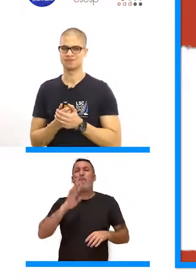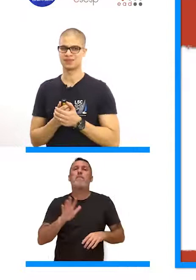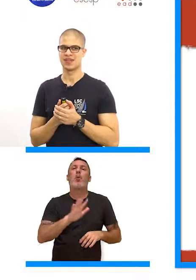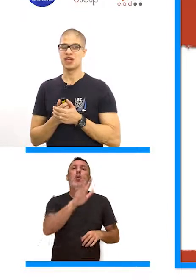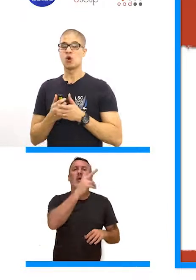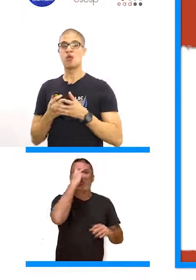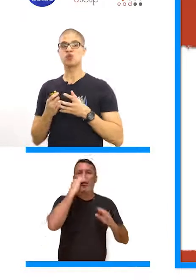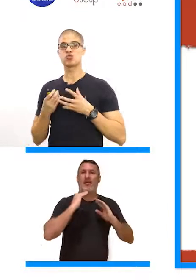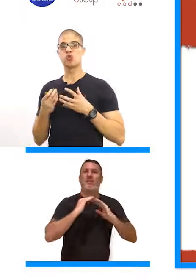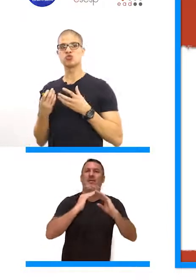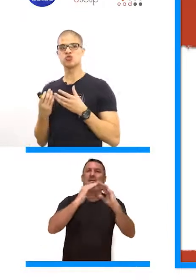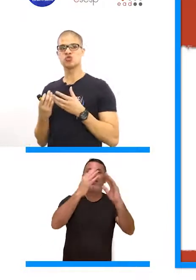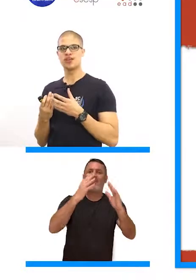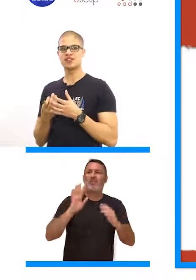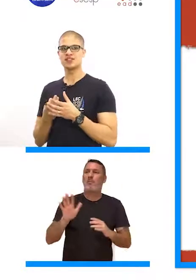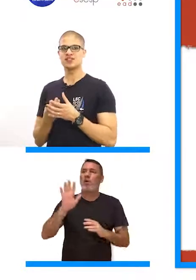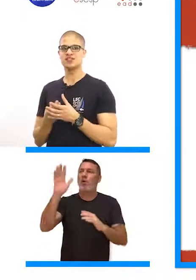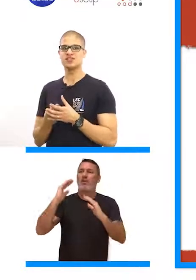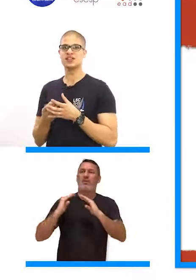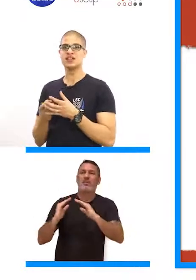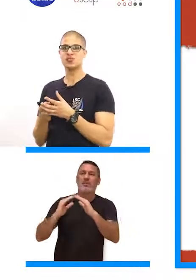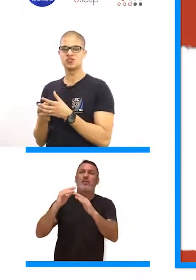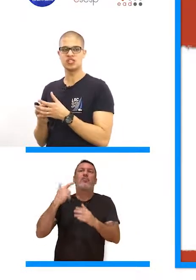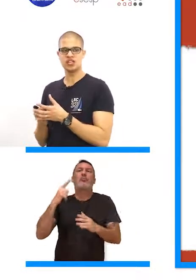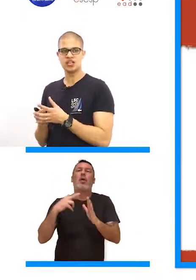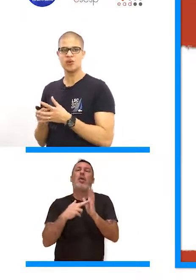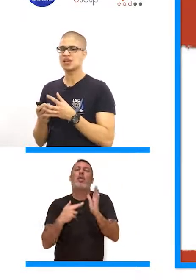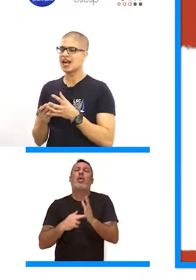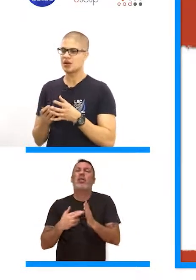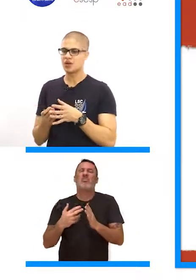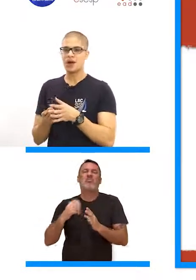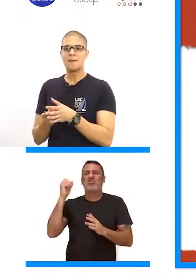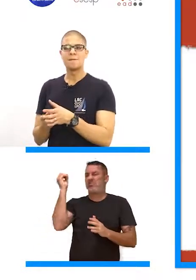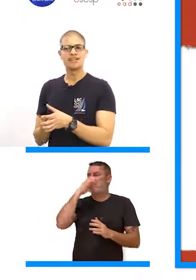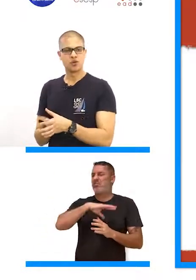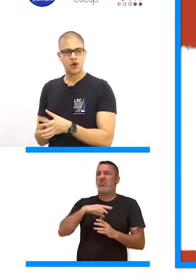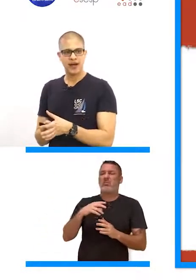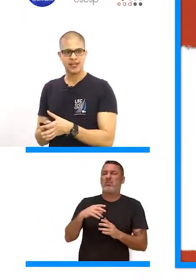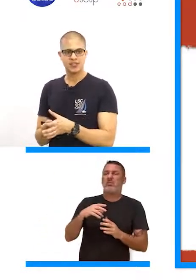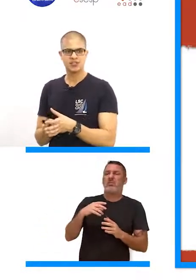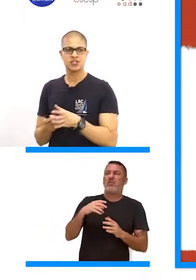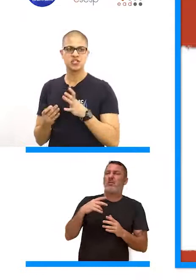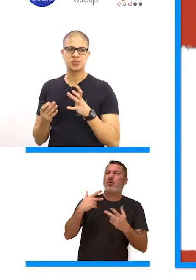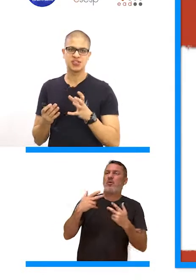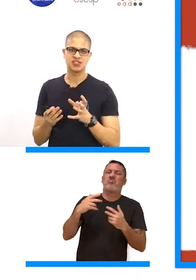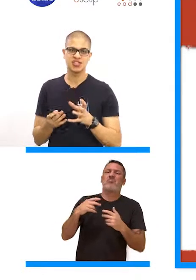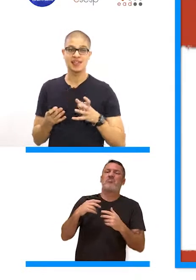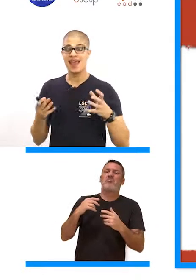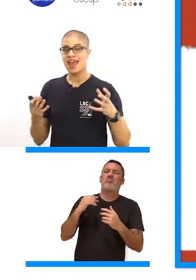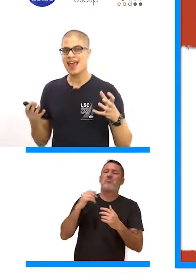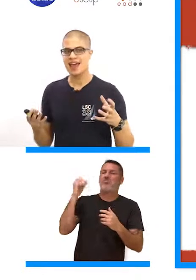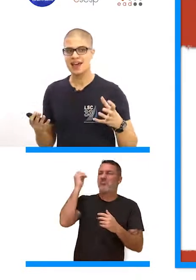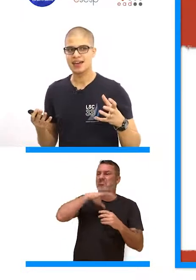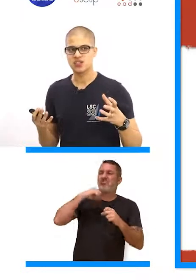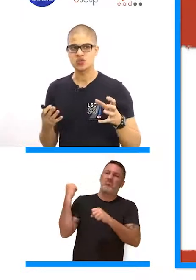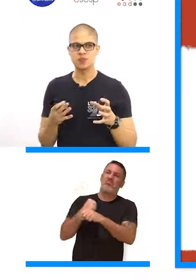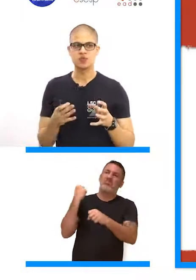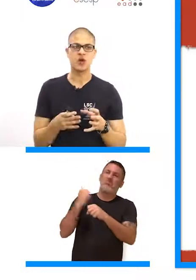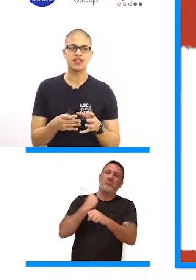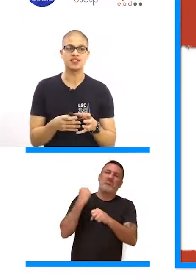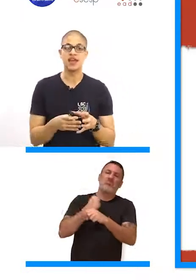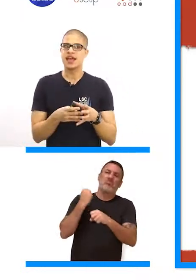ocupadas. Quando as construções civis não seguiram, claro, padrões e, digamos assim,